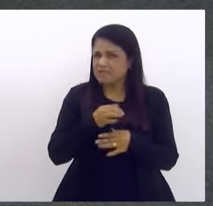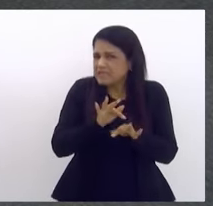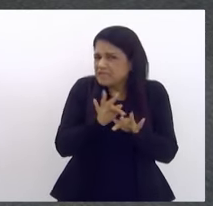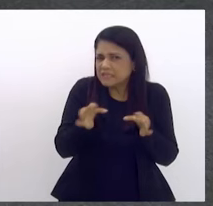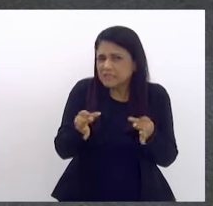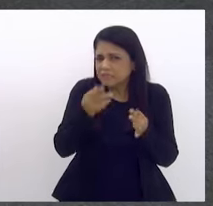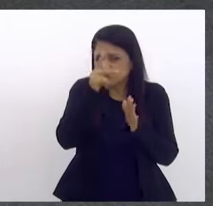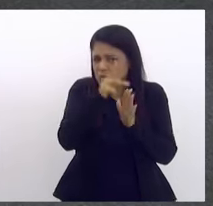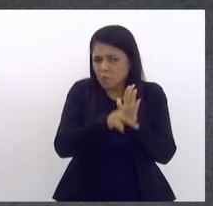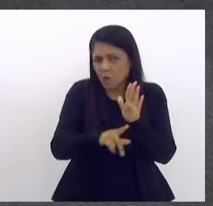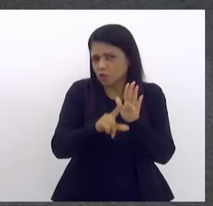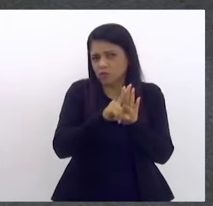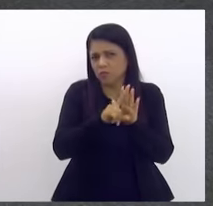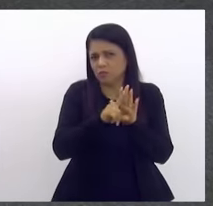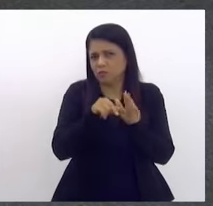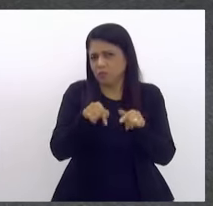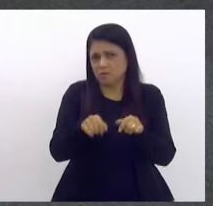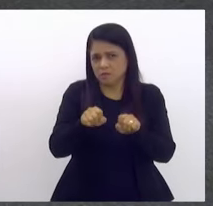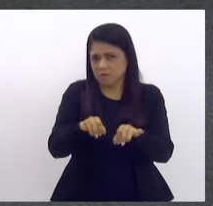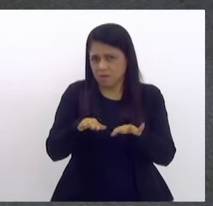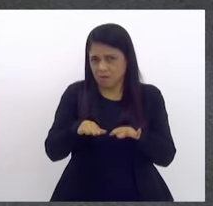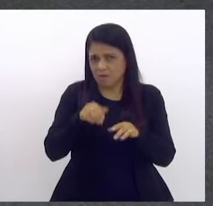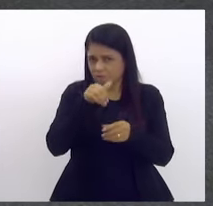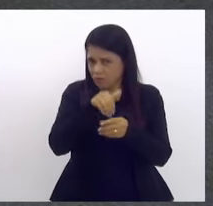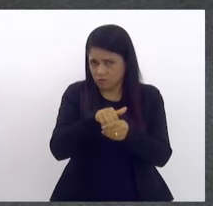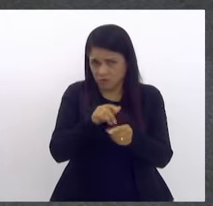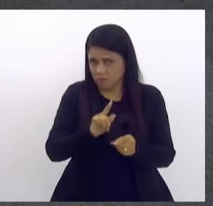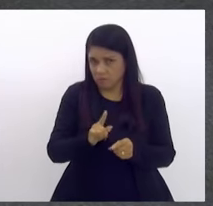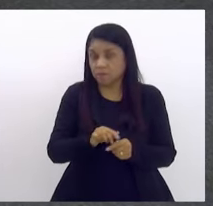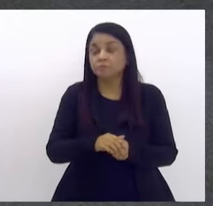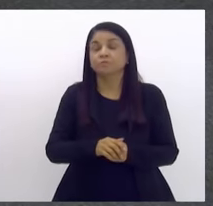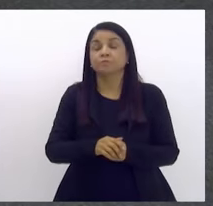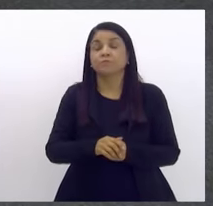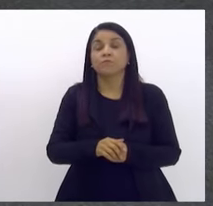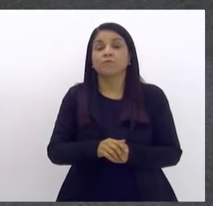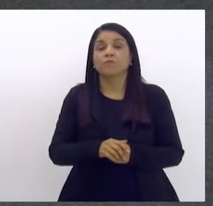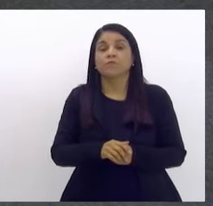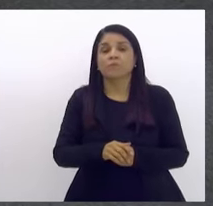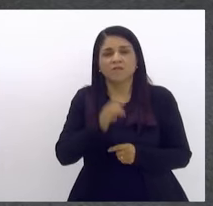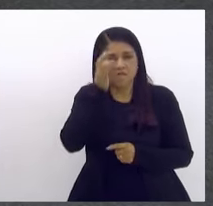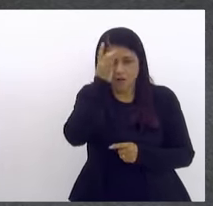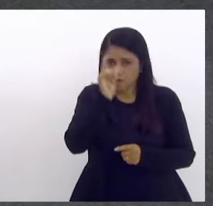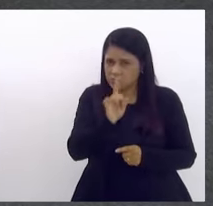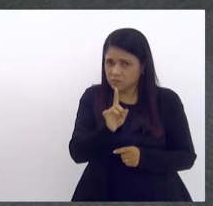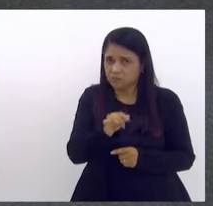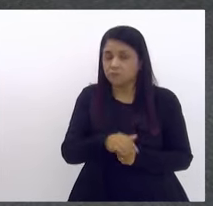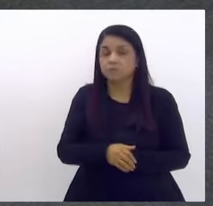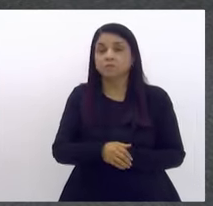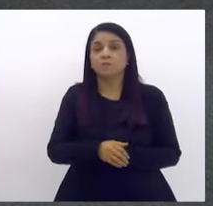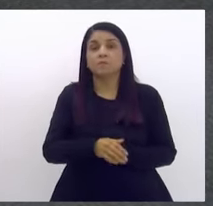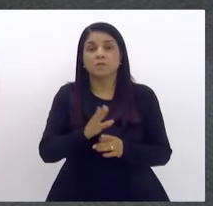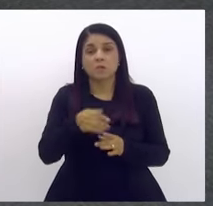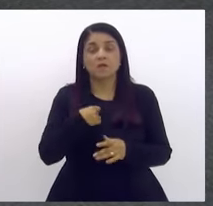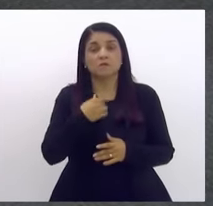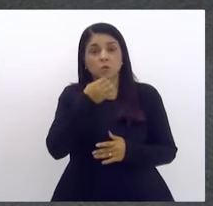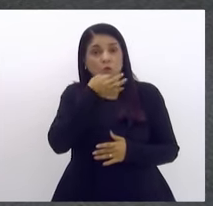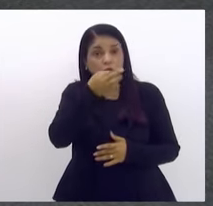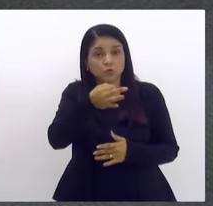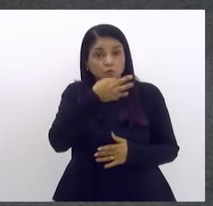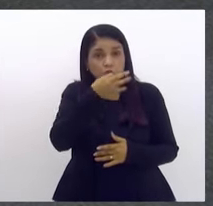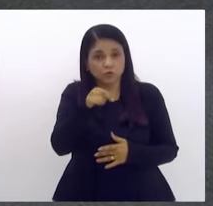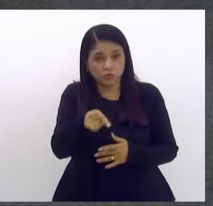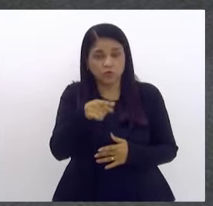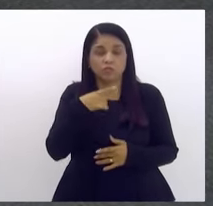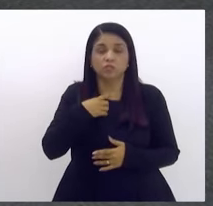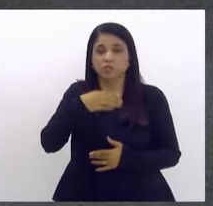projeto nessa Casa de Leis. Mas o que eu quero sugerir aqui, e acho que Vossa Excelência,